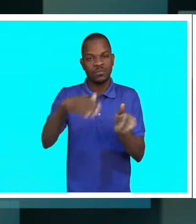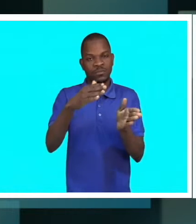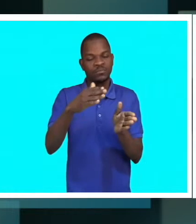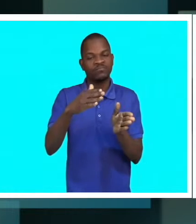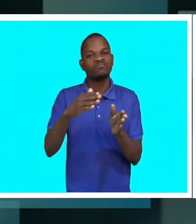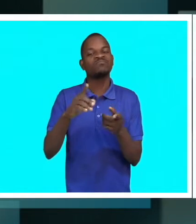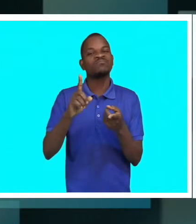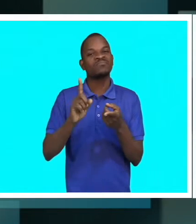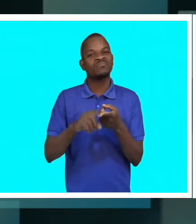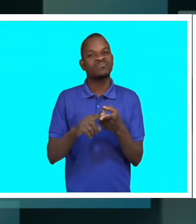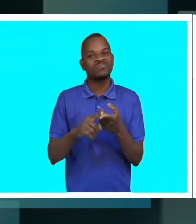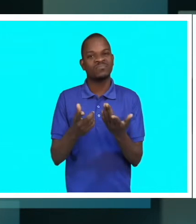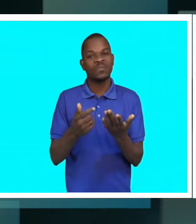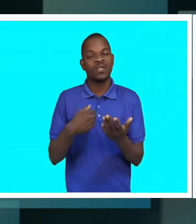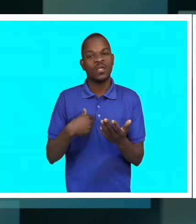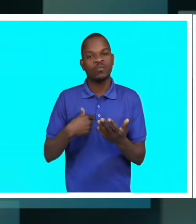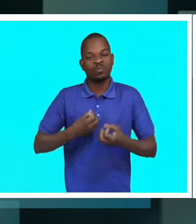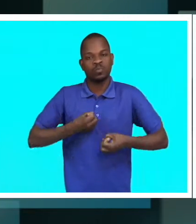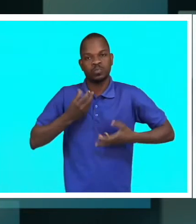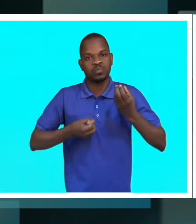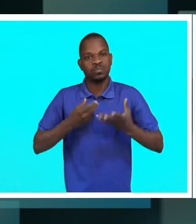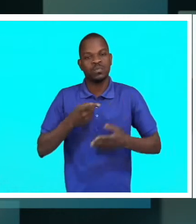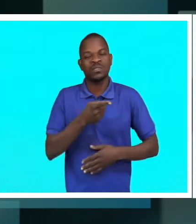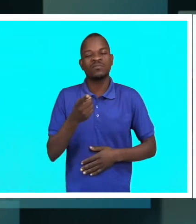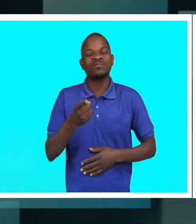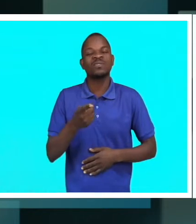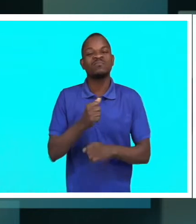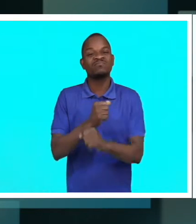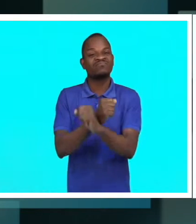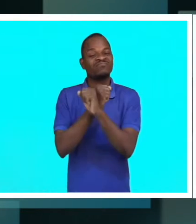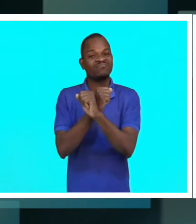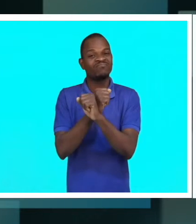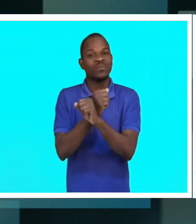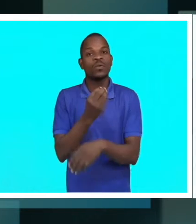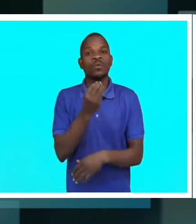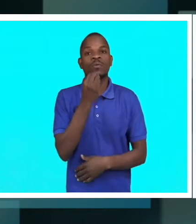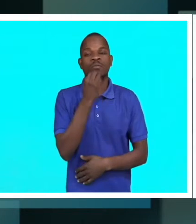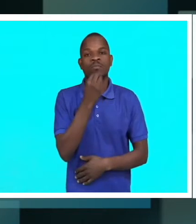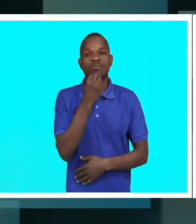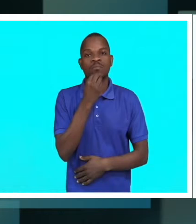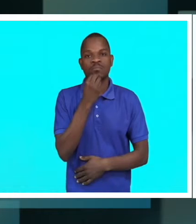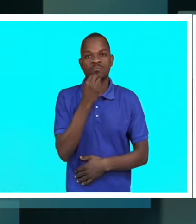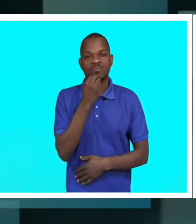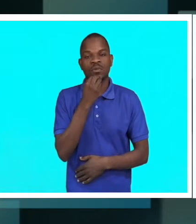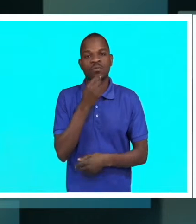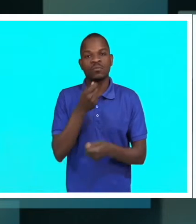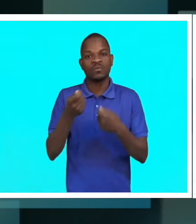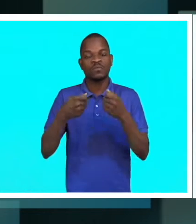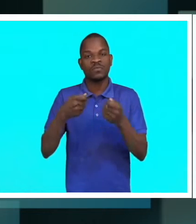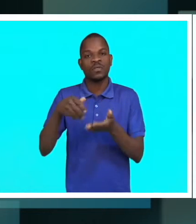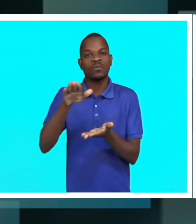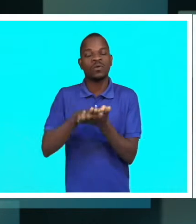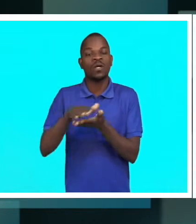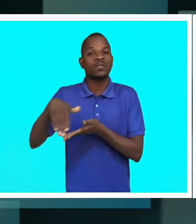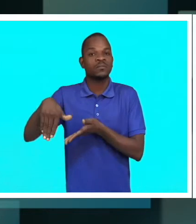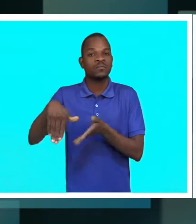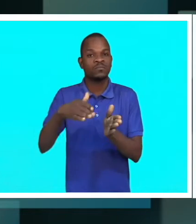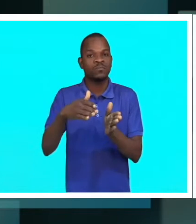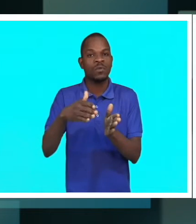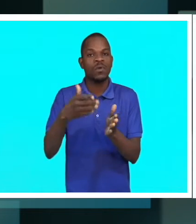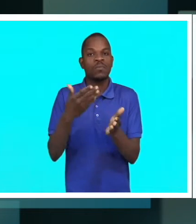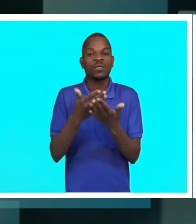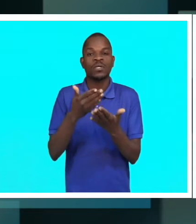Portanto, tenho que dizer que é um grande risco consumir a comida que é vendida na